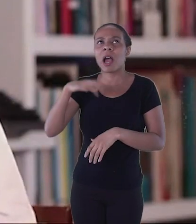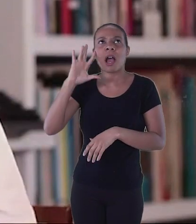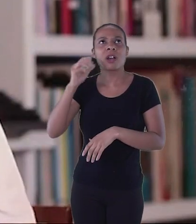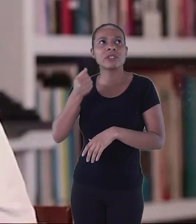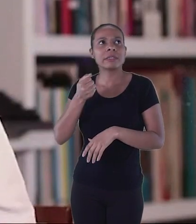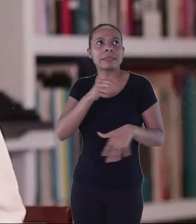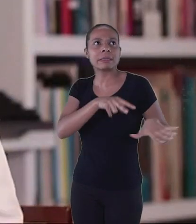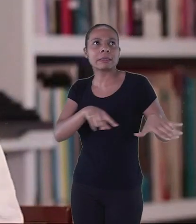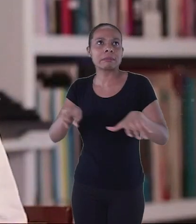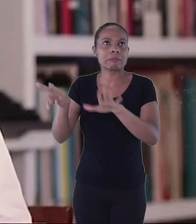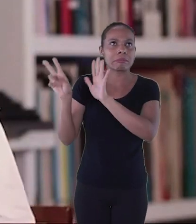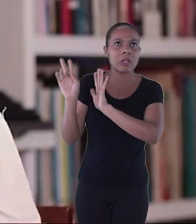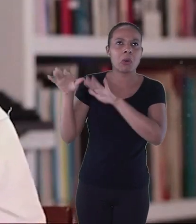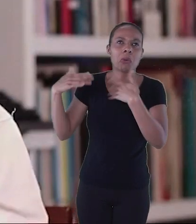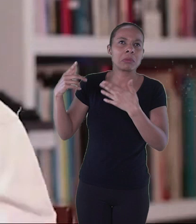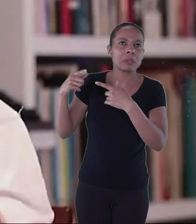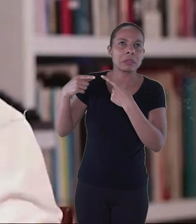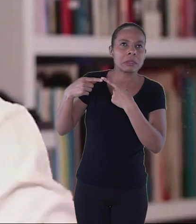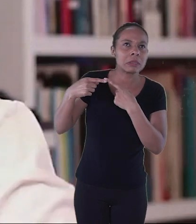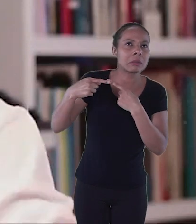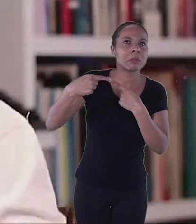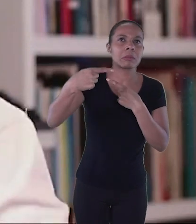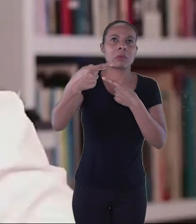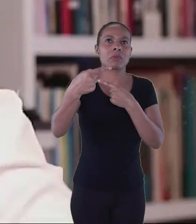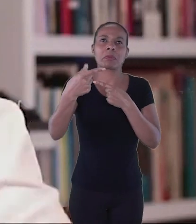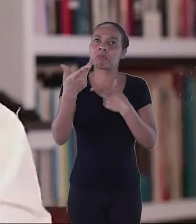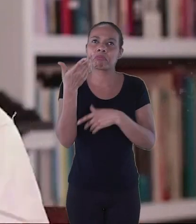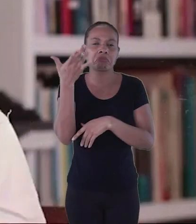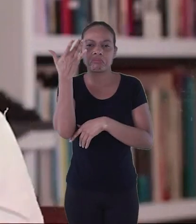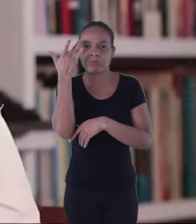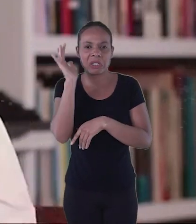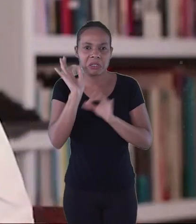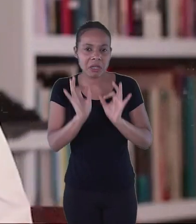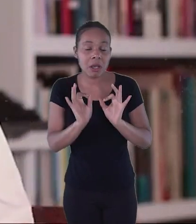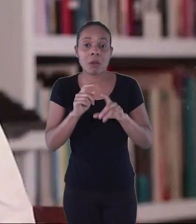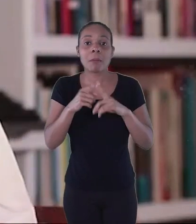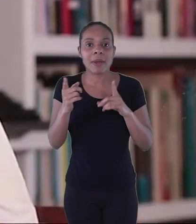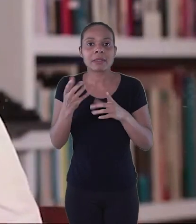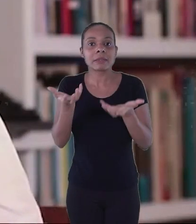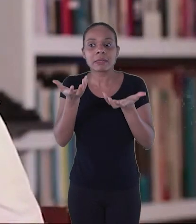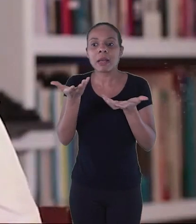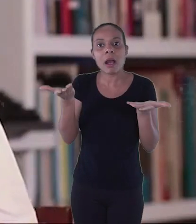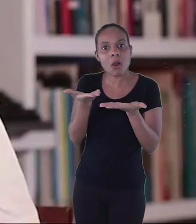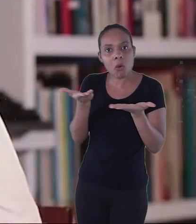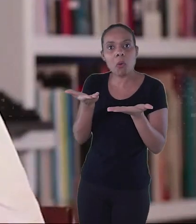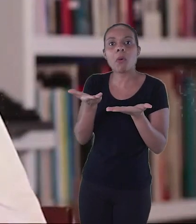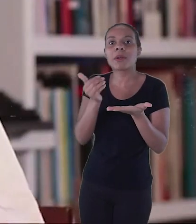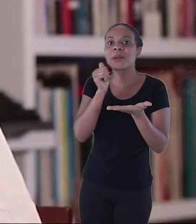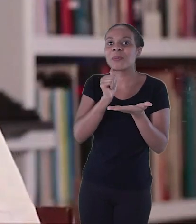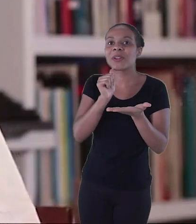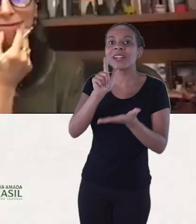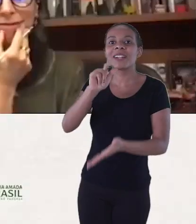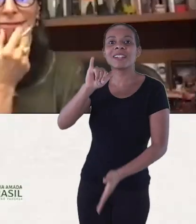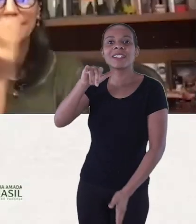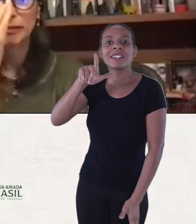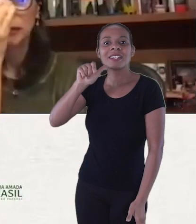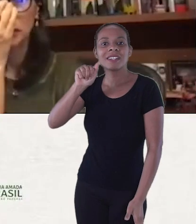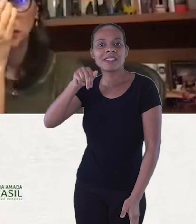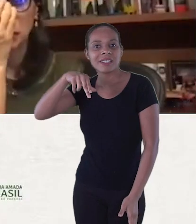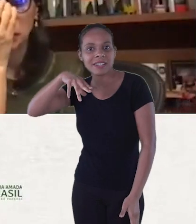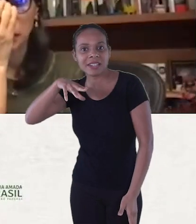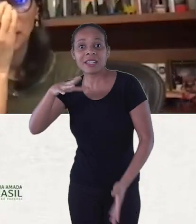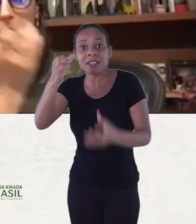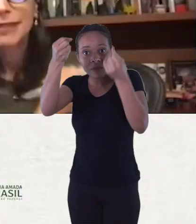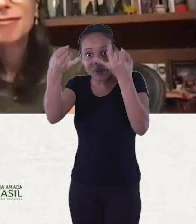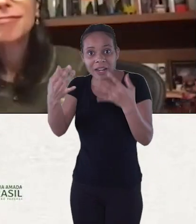engano. Mas eu queria dar a palavra para a Lília fazer uma breve apresentação da Enciclopédia Negra. É o quê, Lília? 10 anos de trabalho? 5